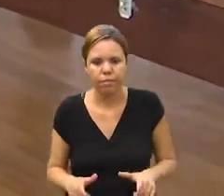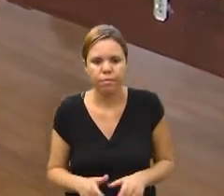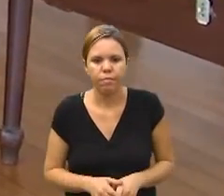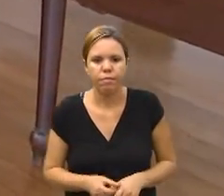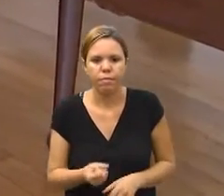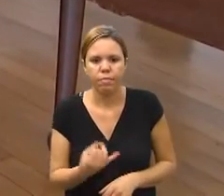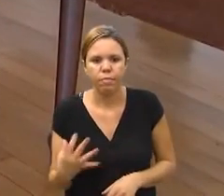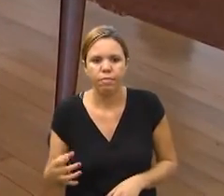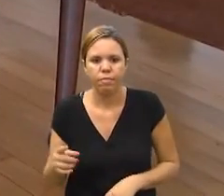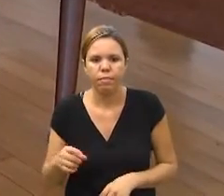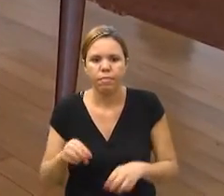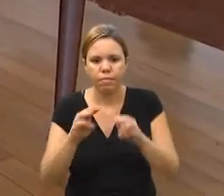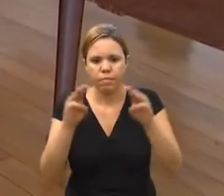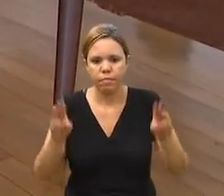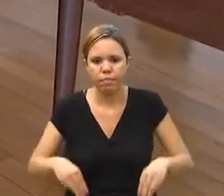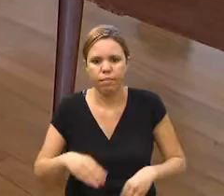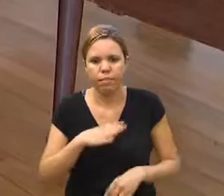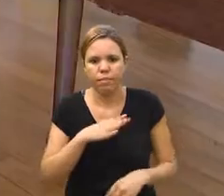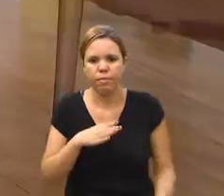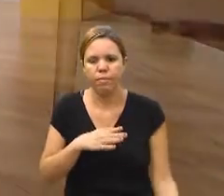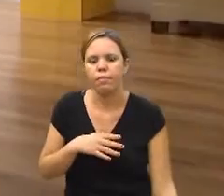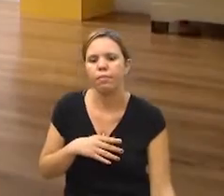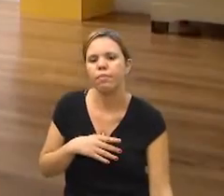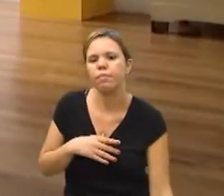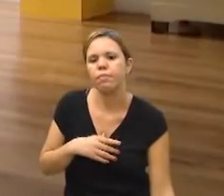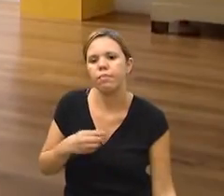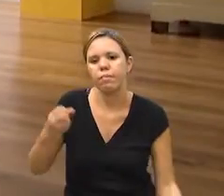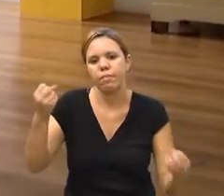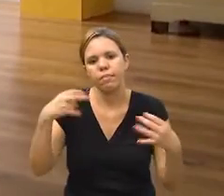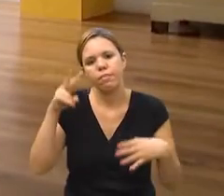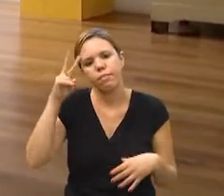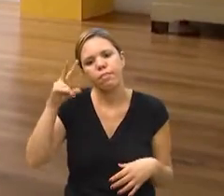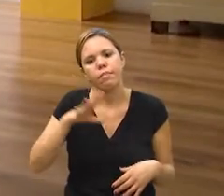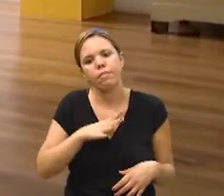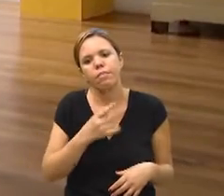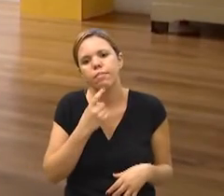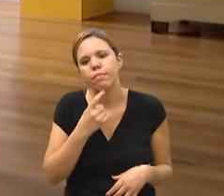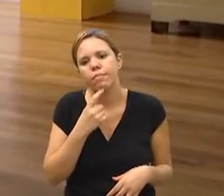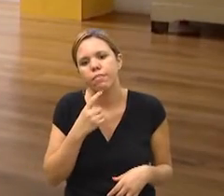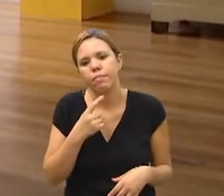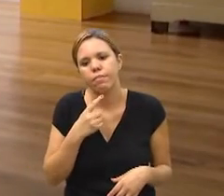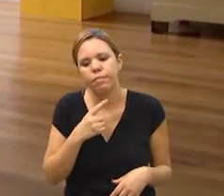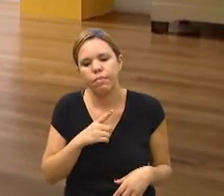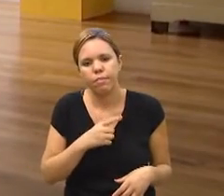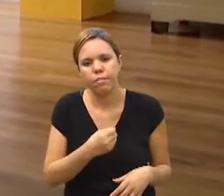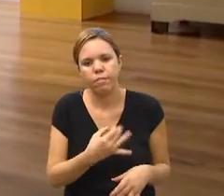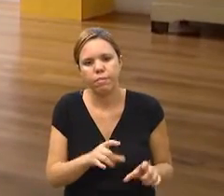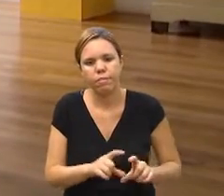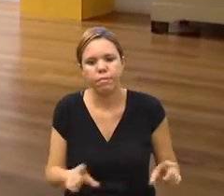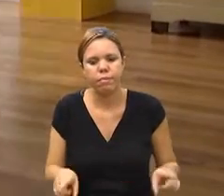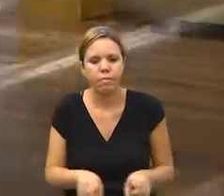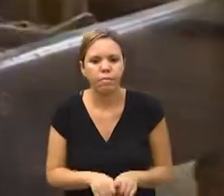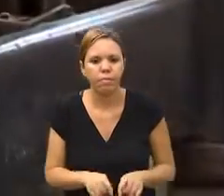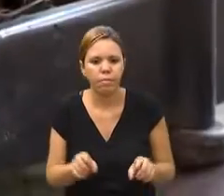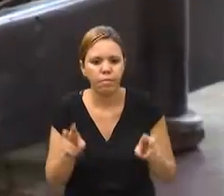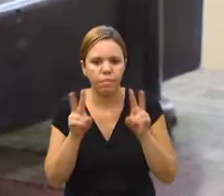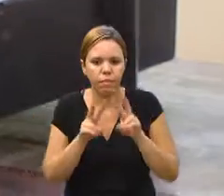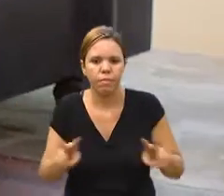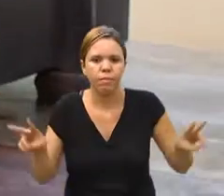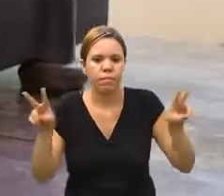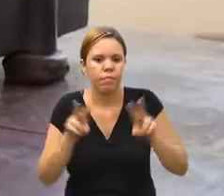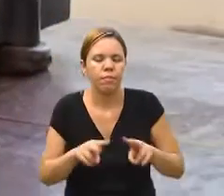do acervo do Museu da Cidade, que conta a história da cidade de Campinas, uma parcela do acervo etnográfico do